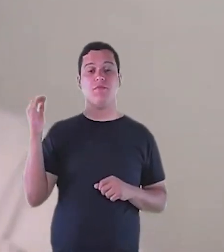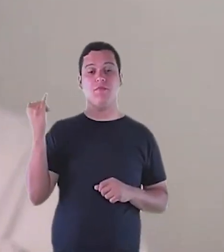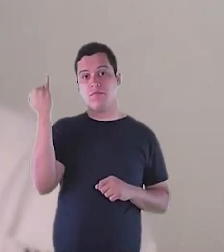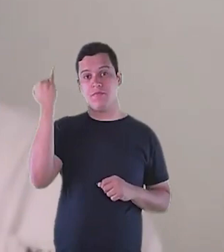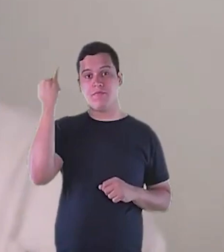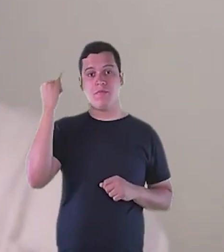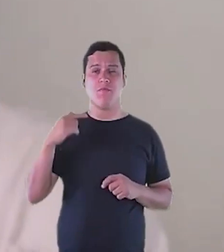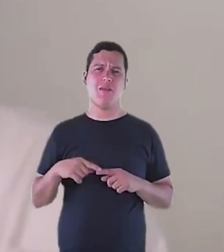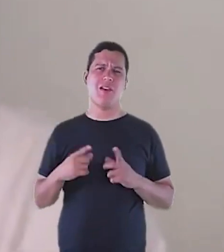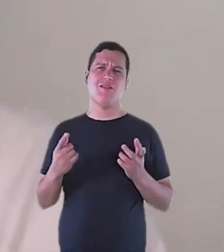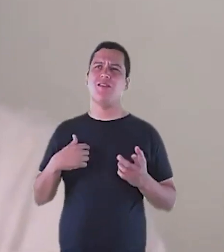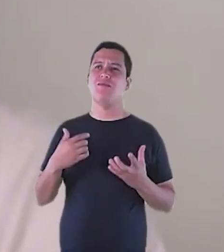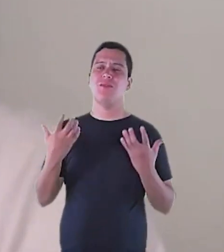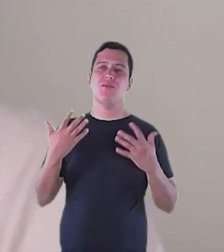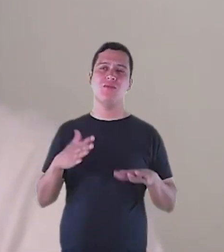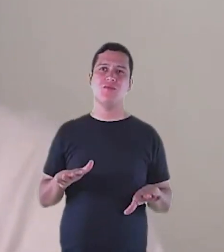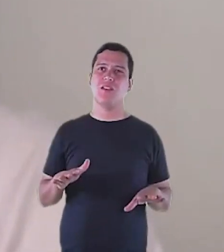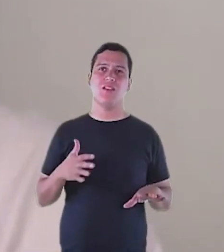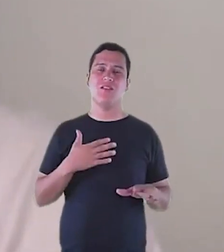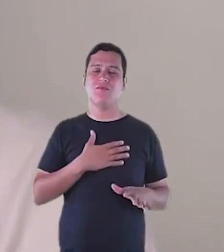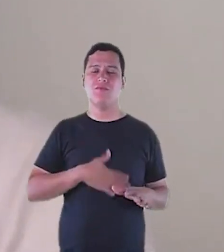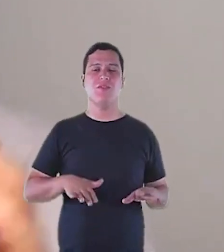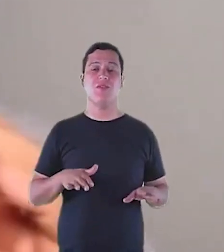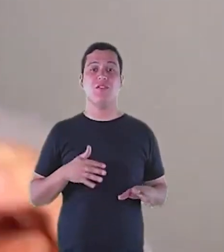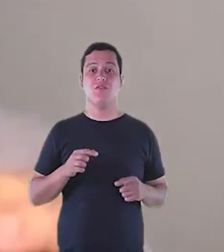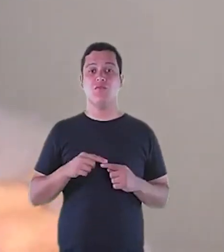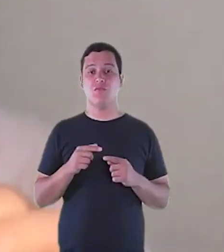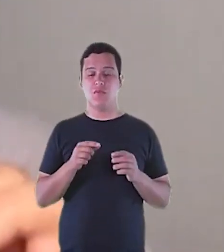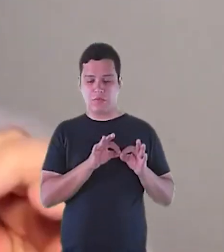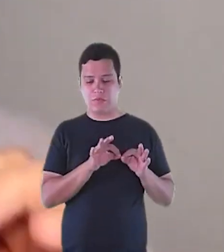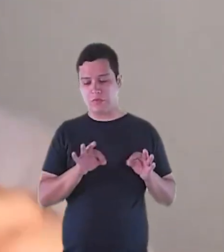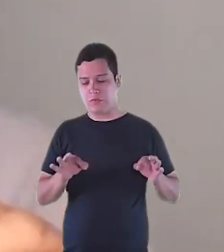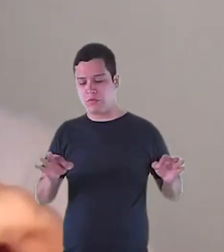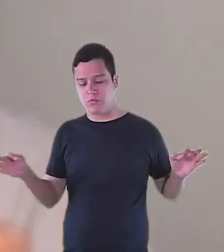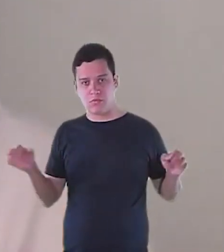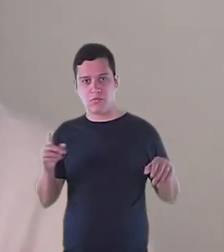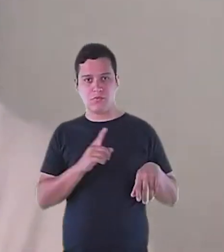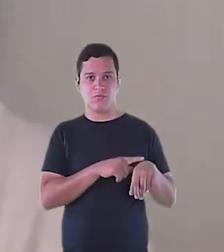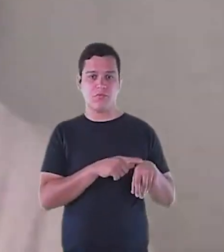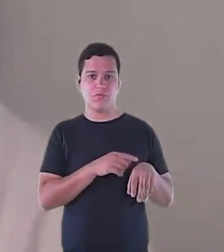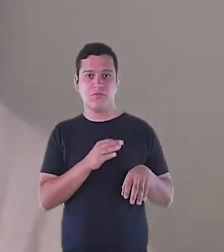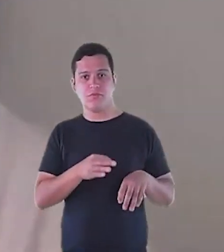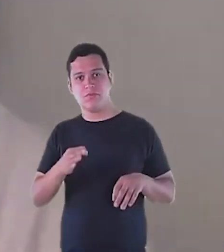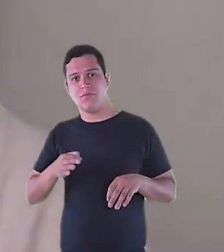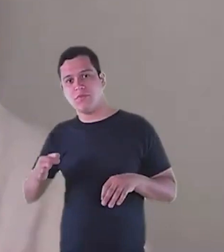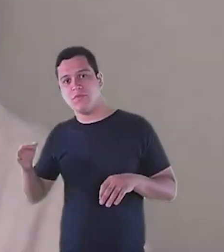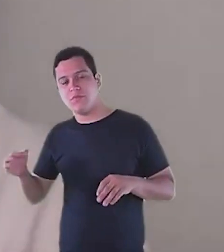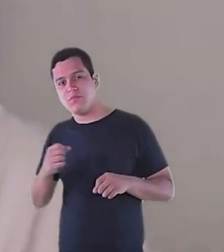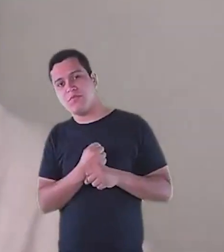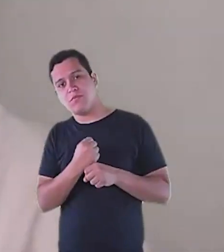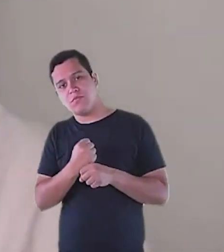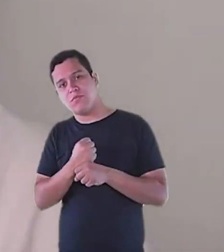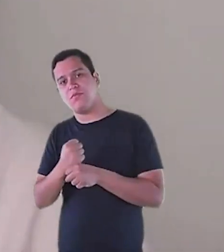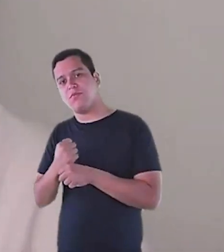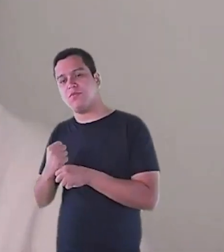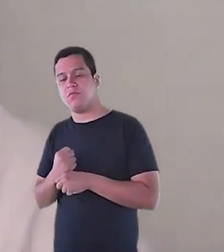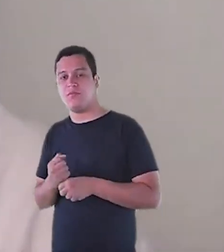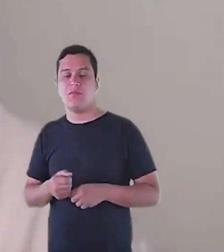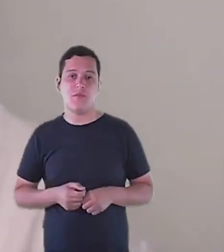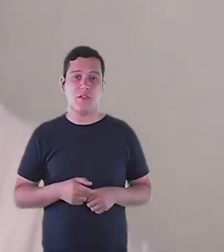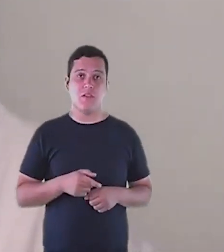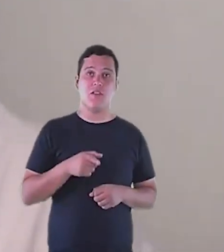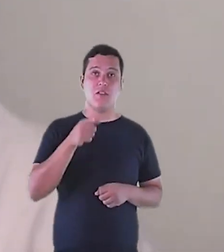cronológica. Eu gosto muito de descrever acontecimentos específicos, como esta noite que você citou